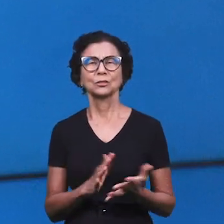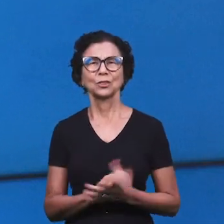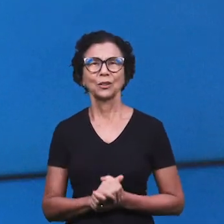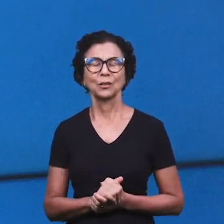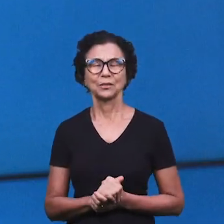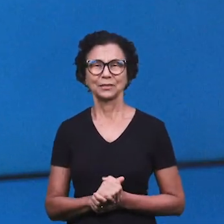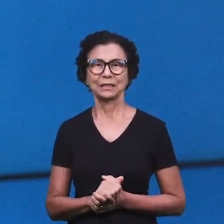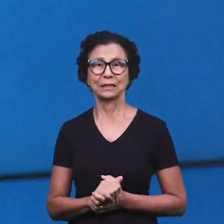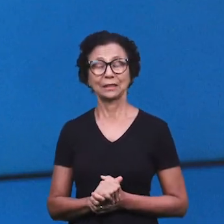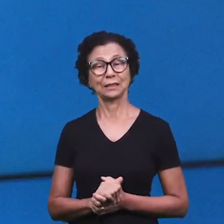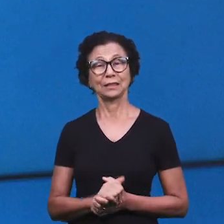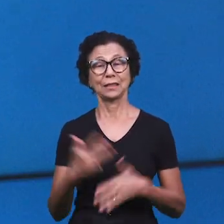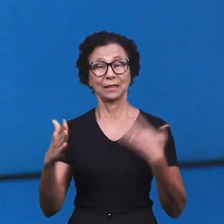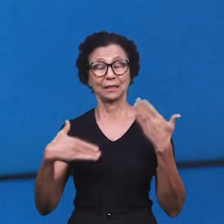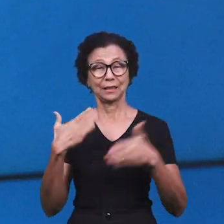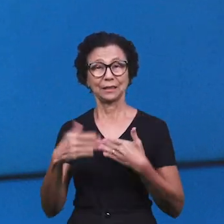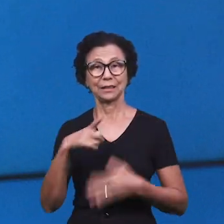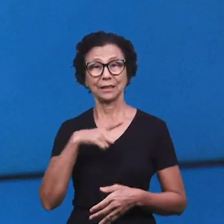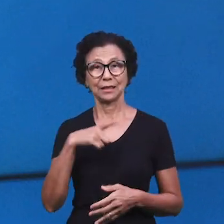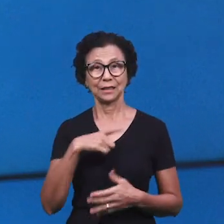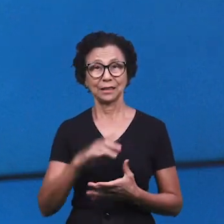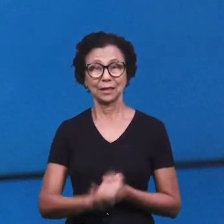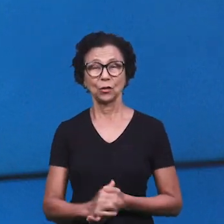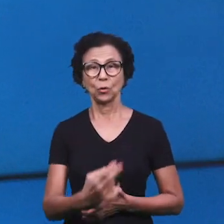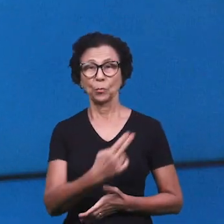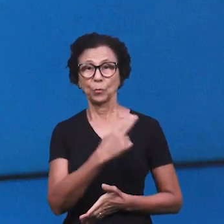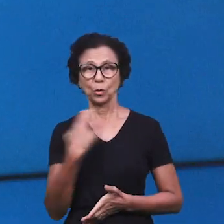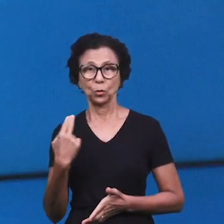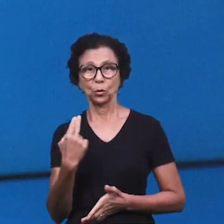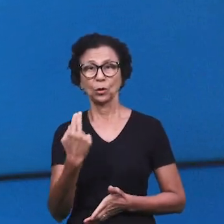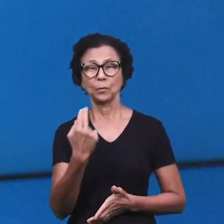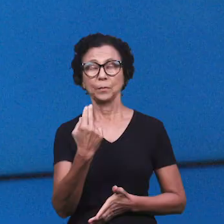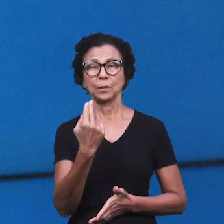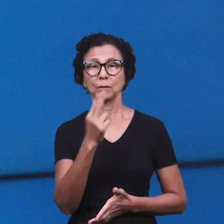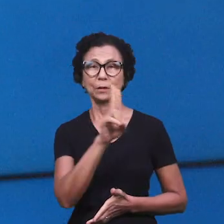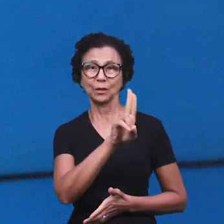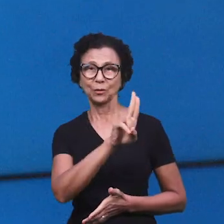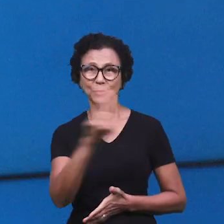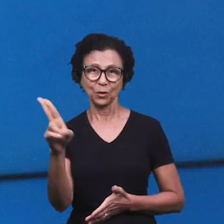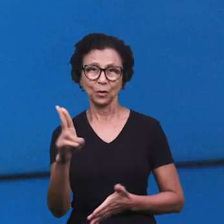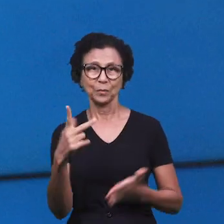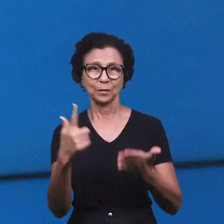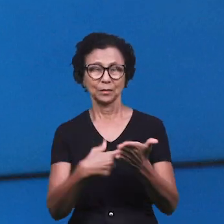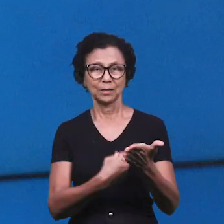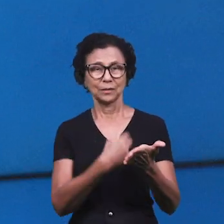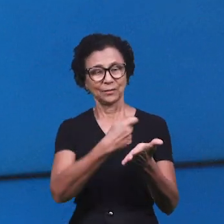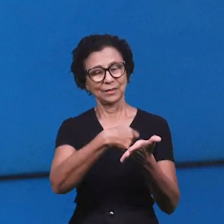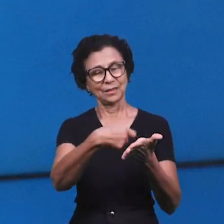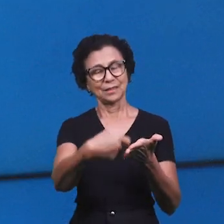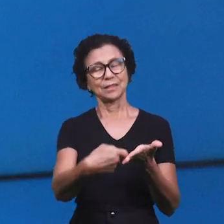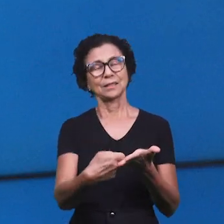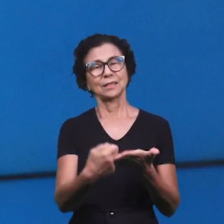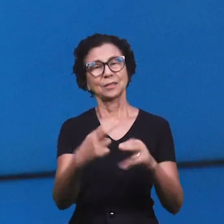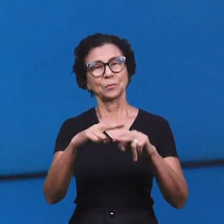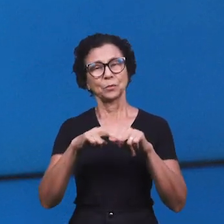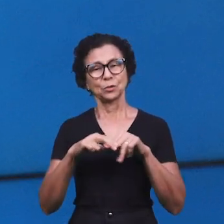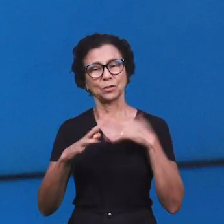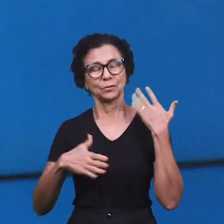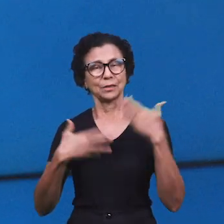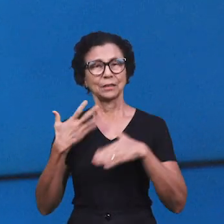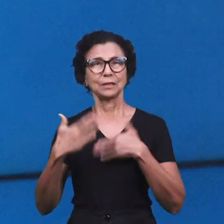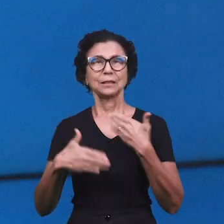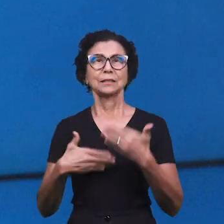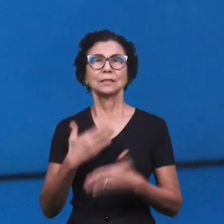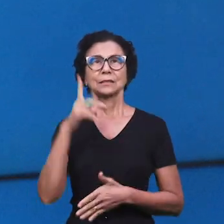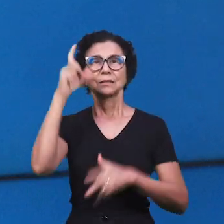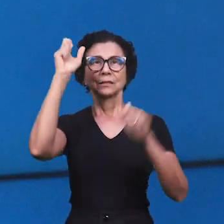eu tenho meu nome escrito no livro da vida, e essa é a nossa alegria, Luigi. Que Deus abençoe você, que possa fortalecer cada vez mais a